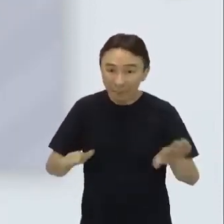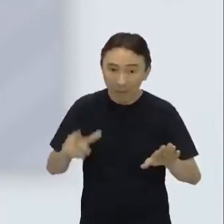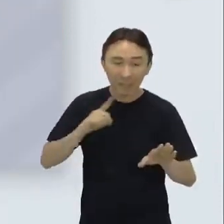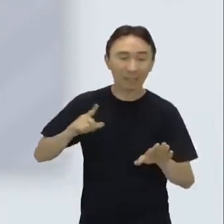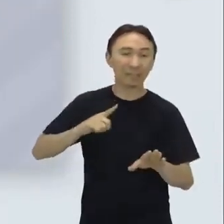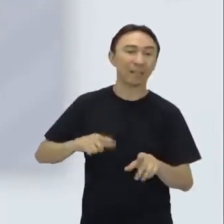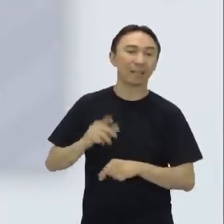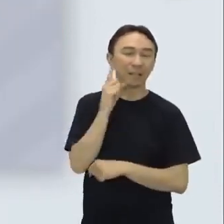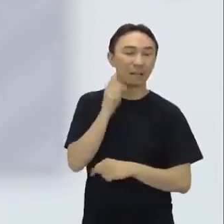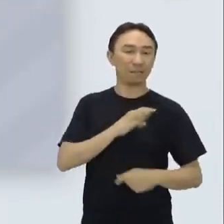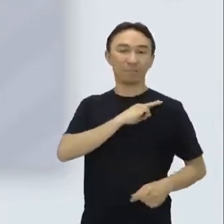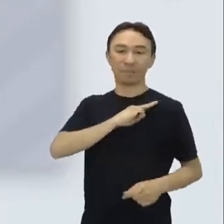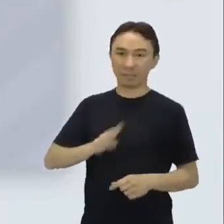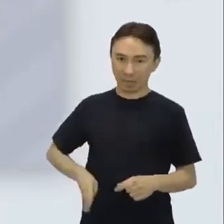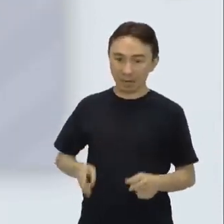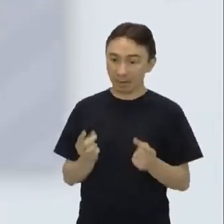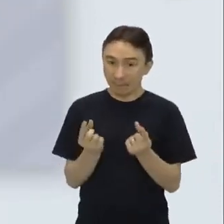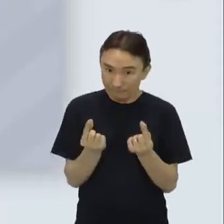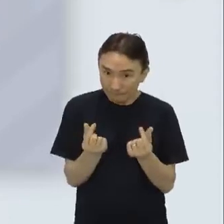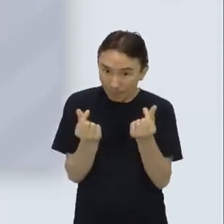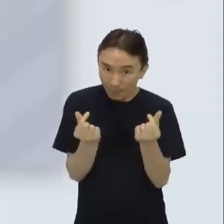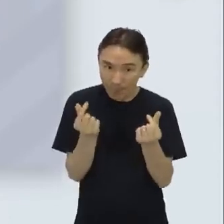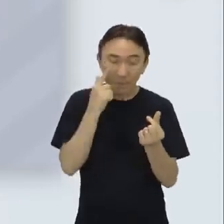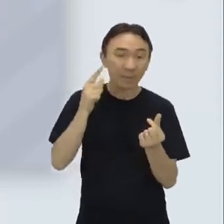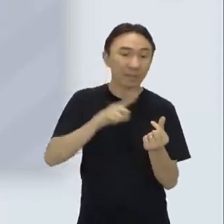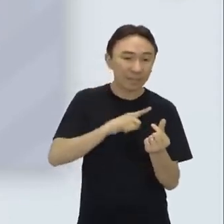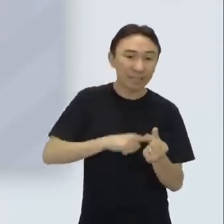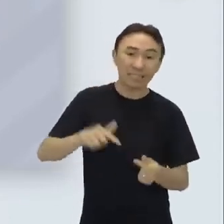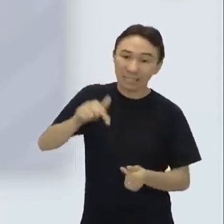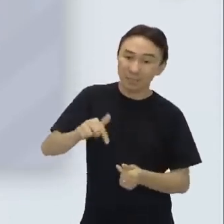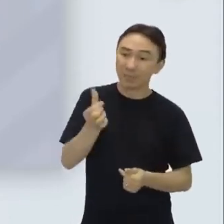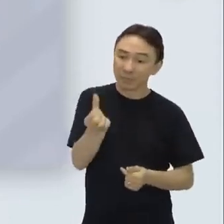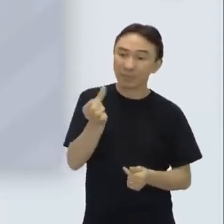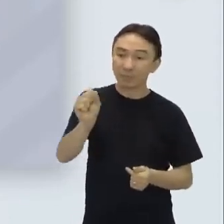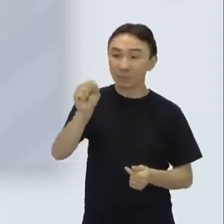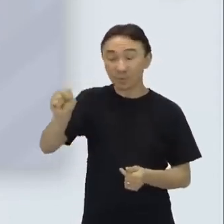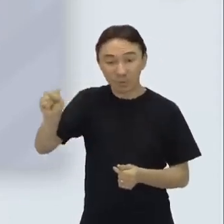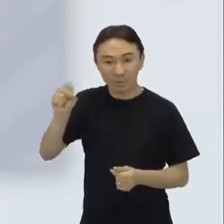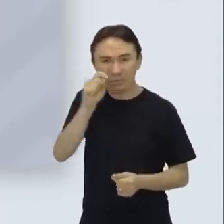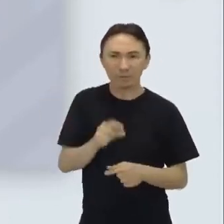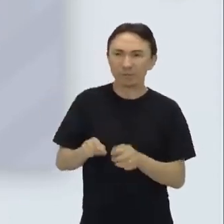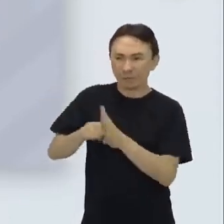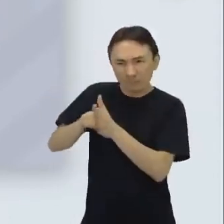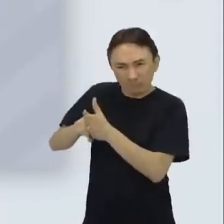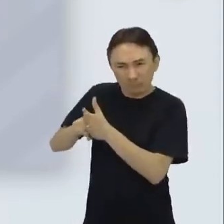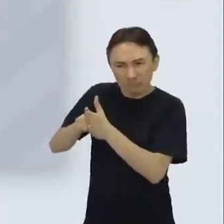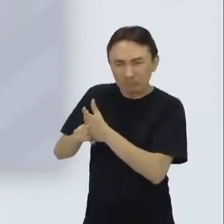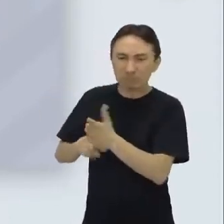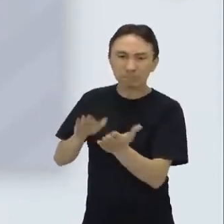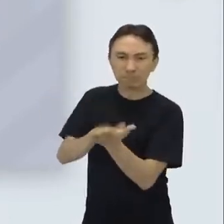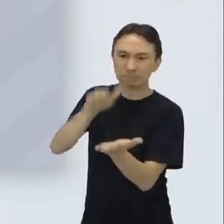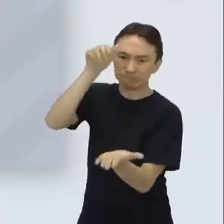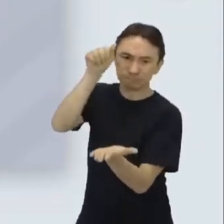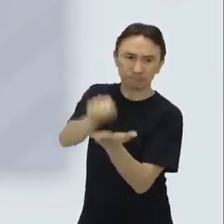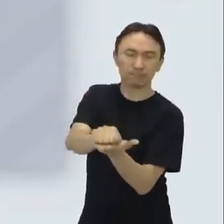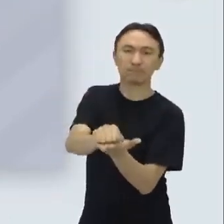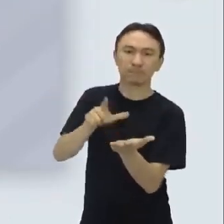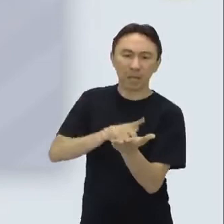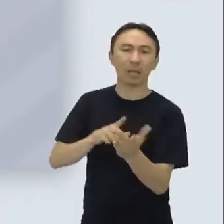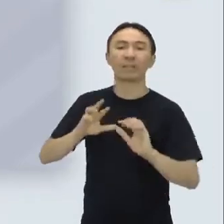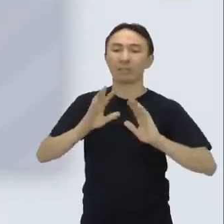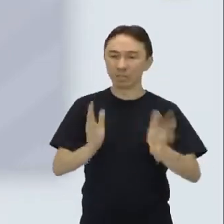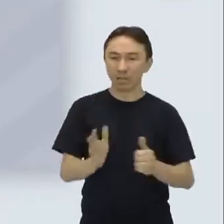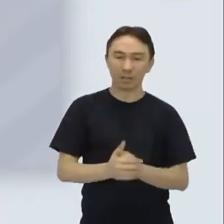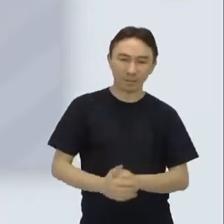da Economia realizaram mais de 7.600 ações de fiscalização no ano passado. Ao todo,